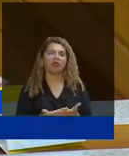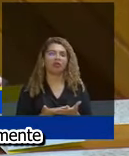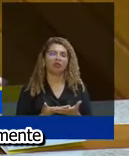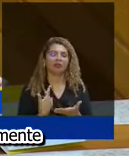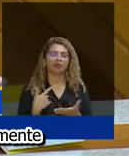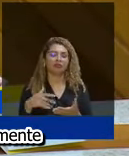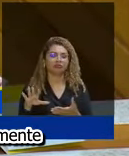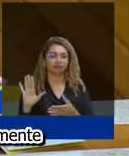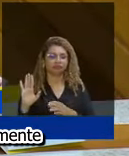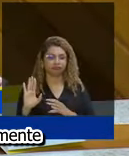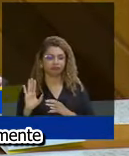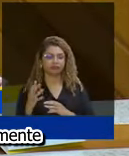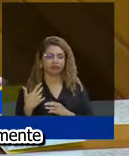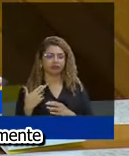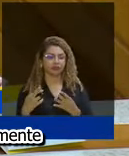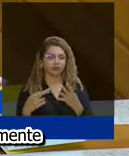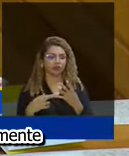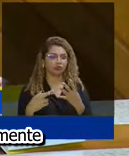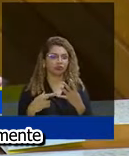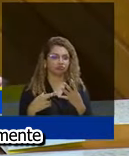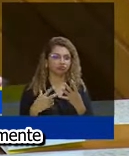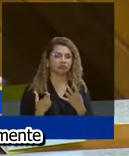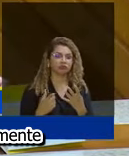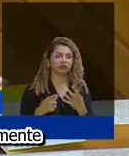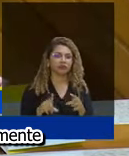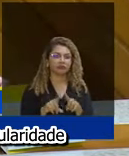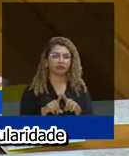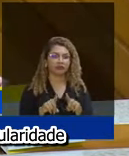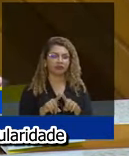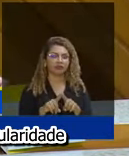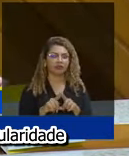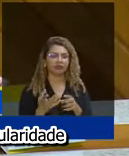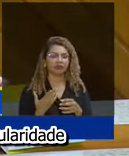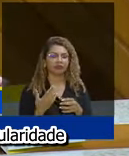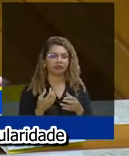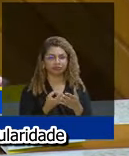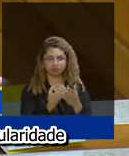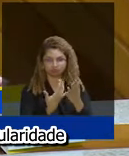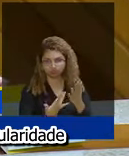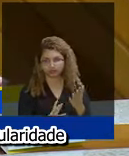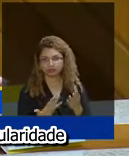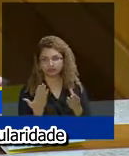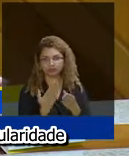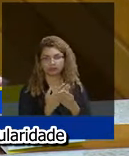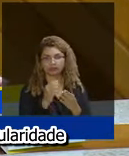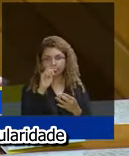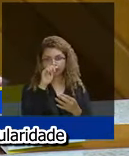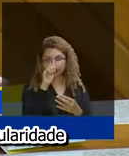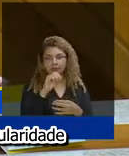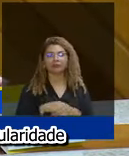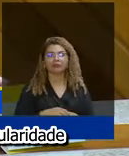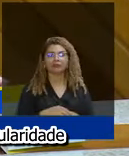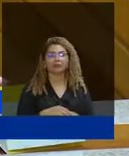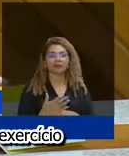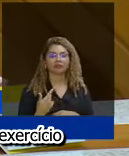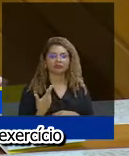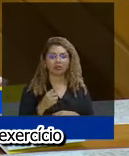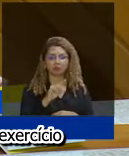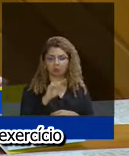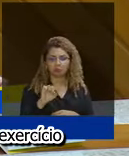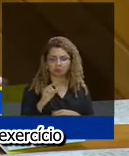ocasião do recurso quanto em sede de embargos, foi taxativamente afastada, porquanto não se vislumbrou qualquer irregularidade